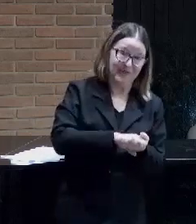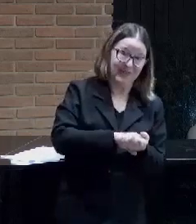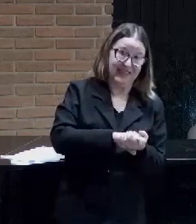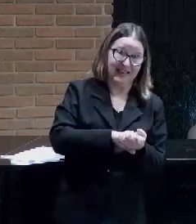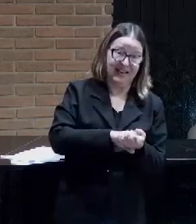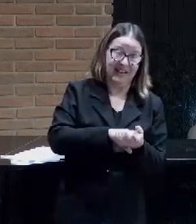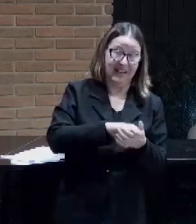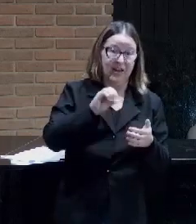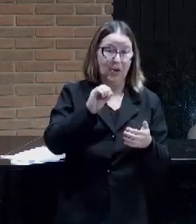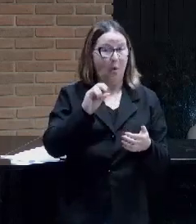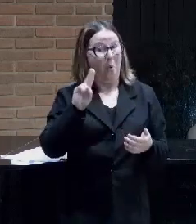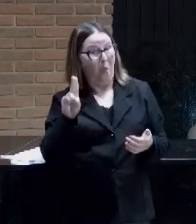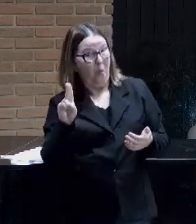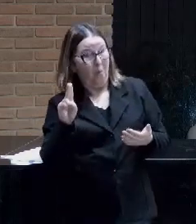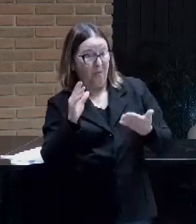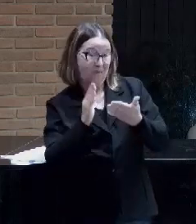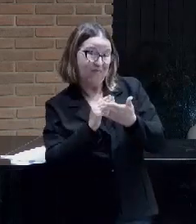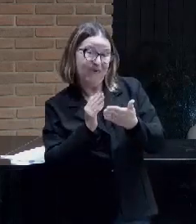Vejo que és profeta.